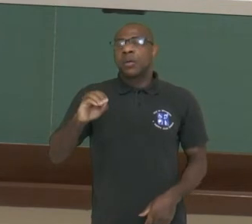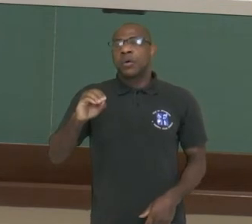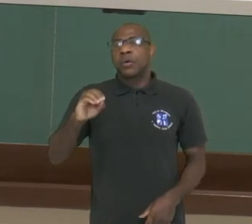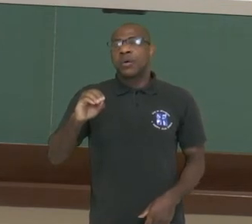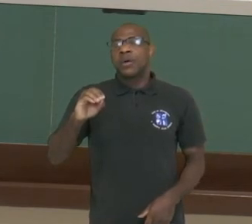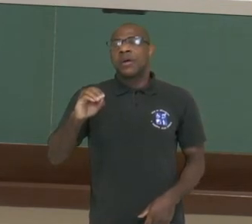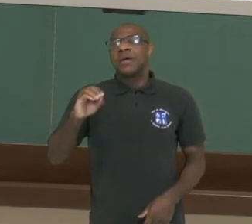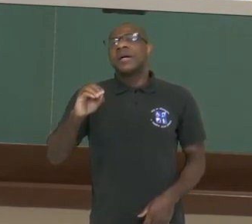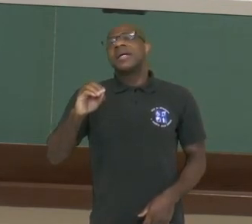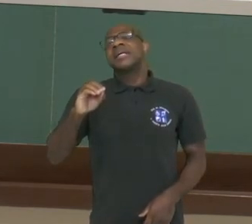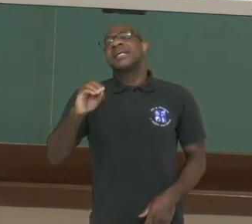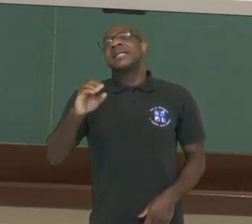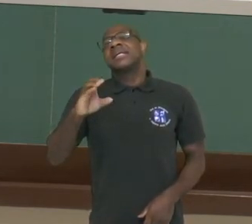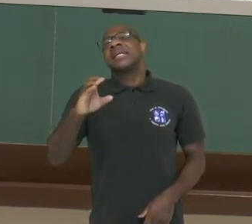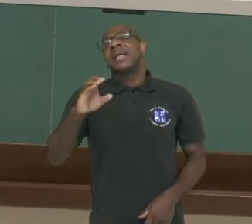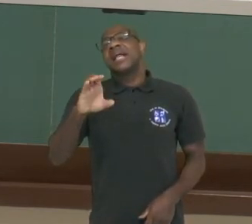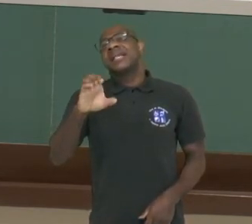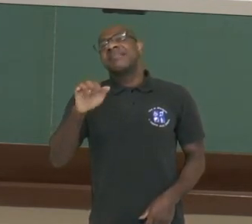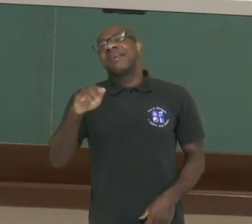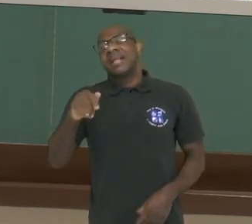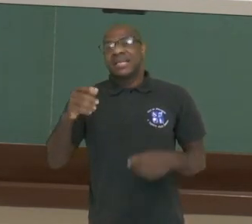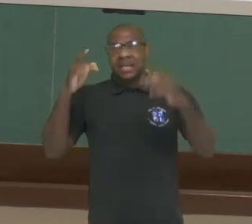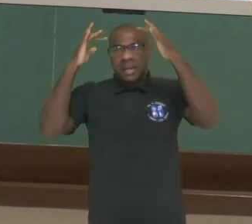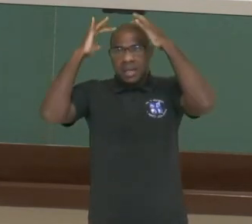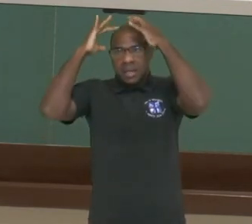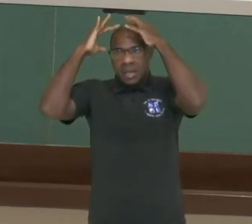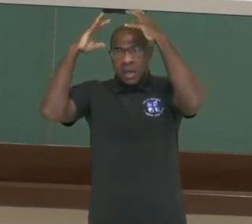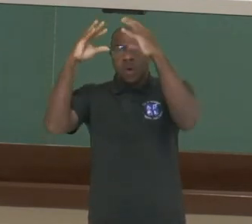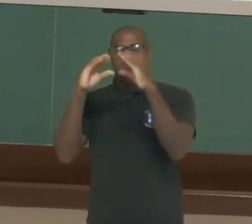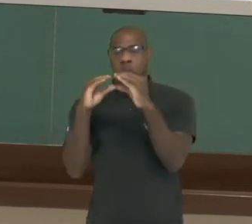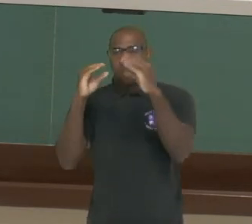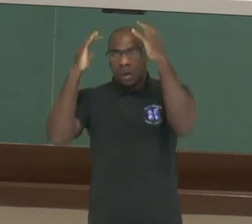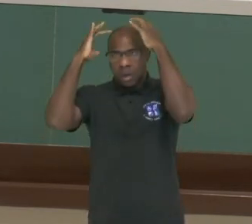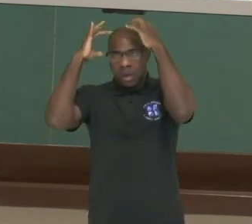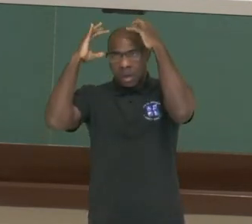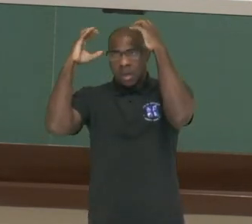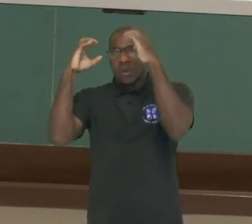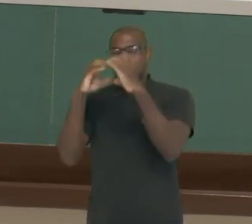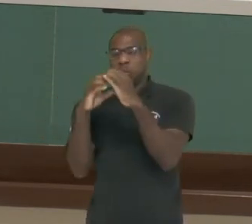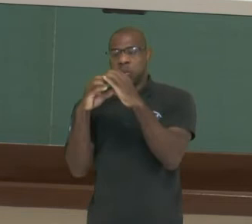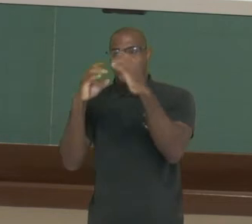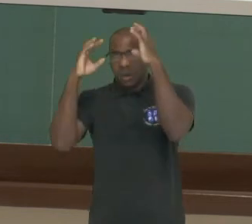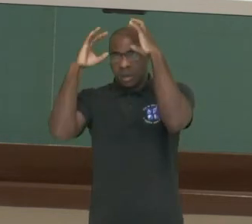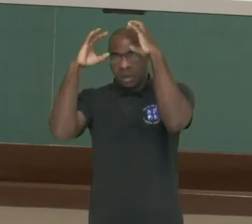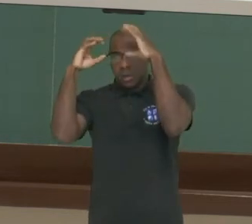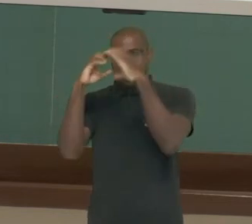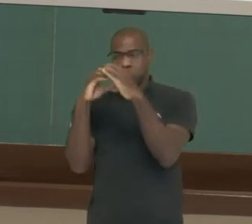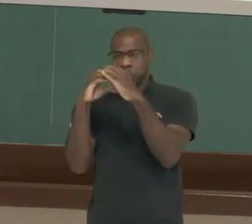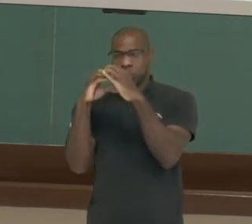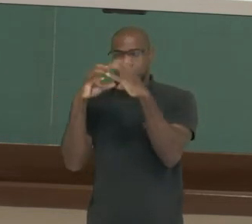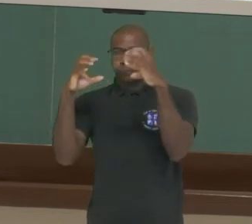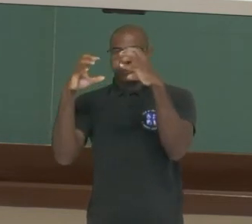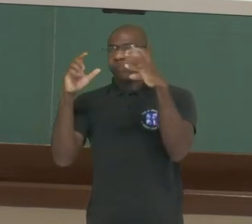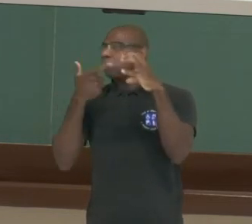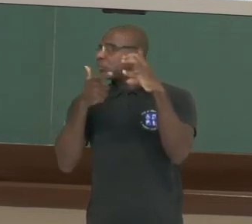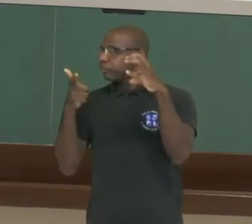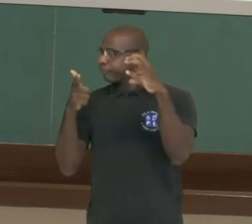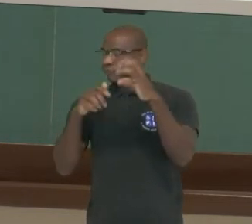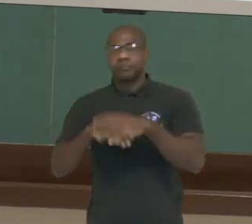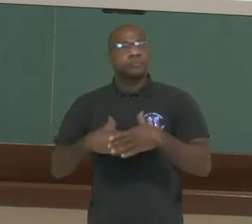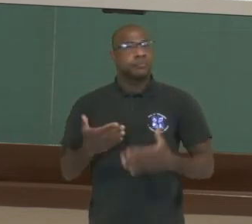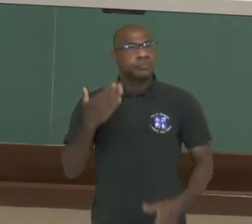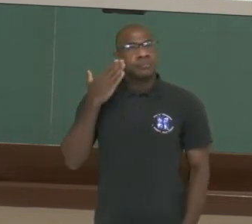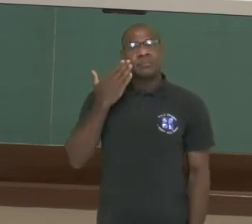cérebro não se desenvolve, tá, pessoal? E problemas cardíacos. É mais frequente em gestações nas quais